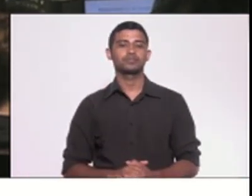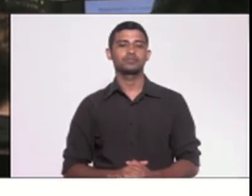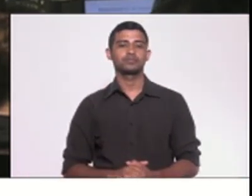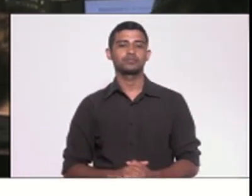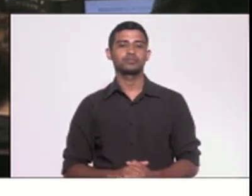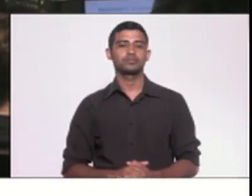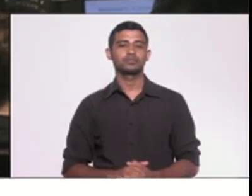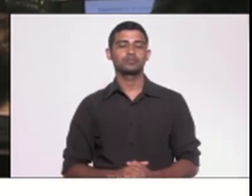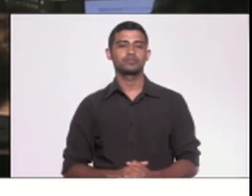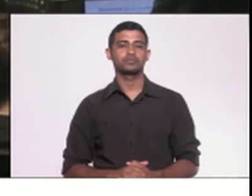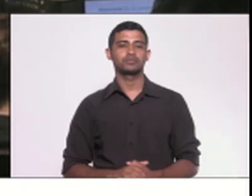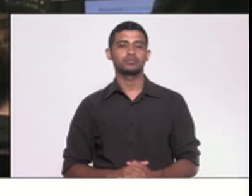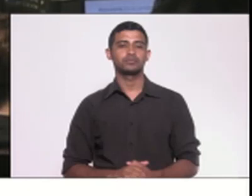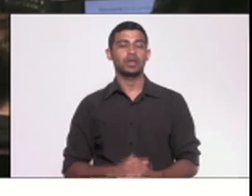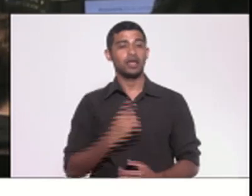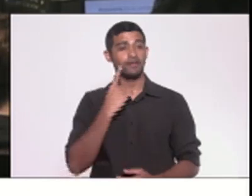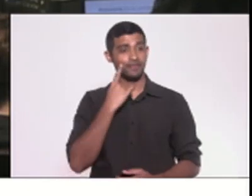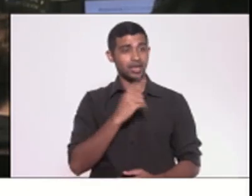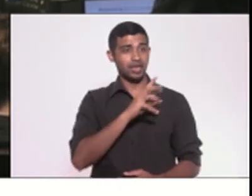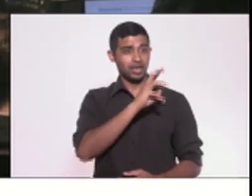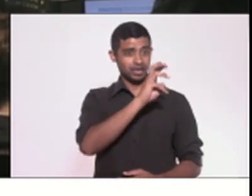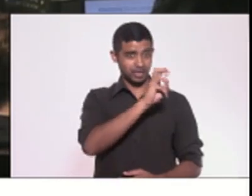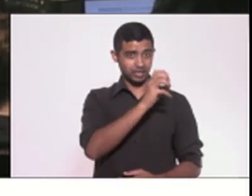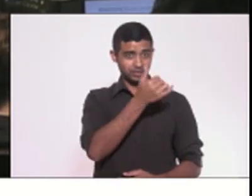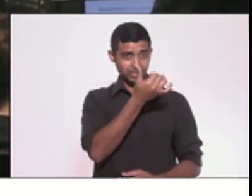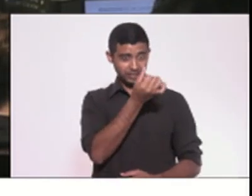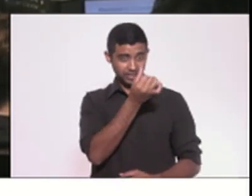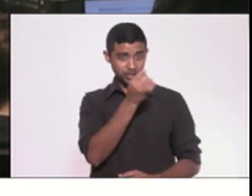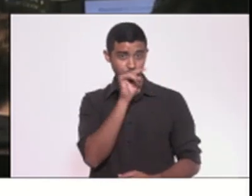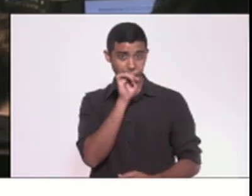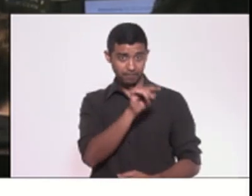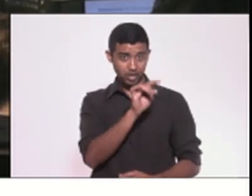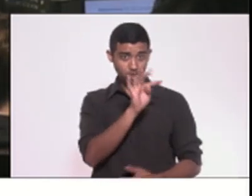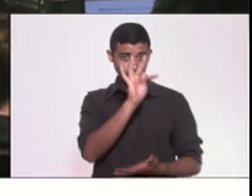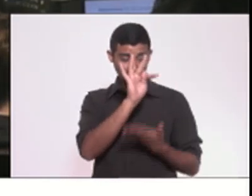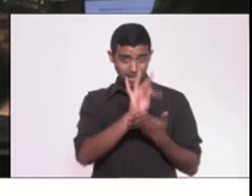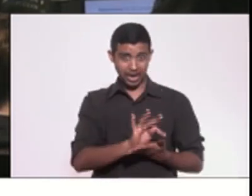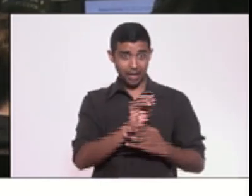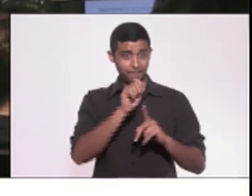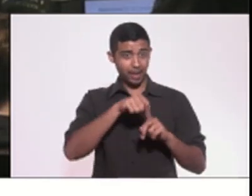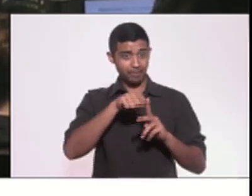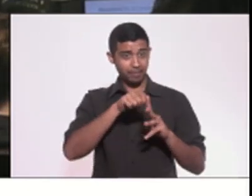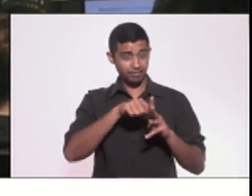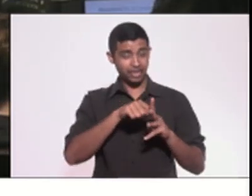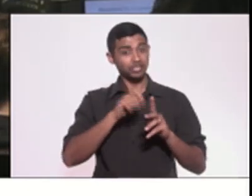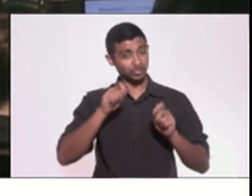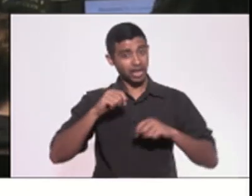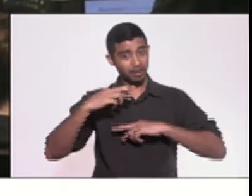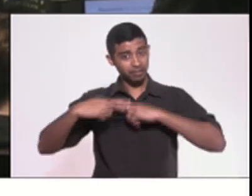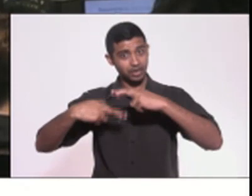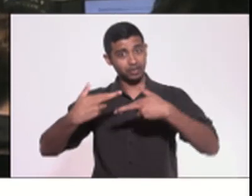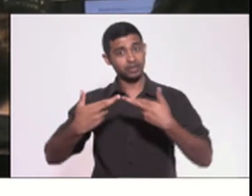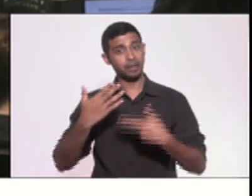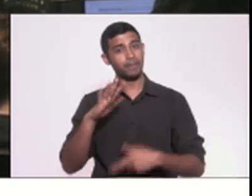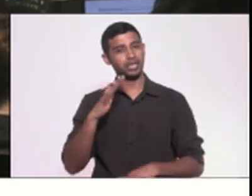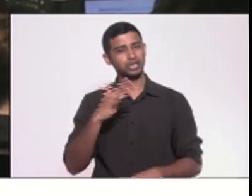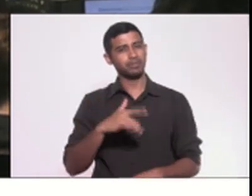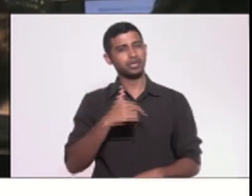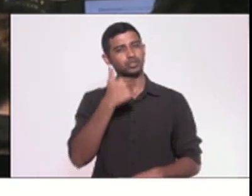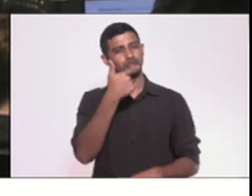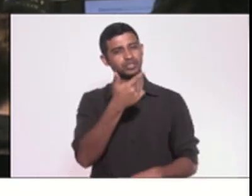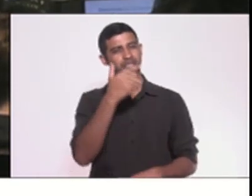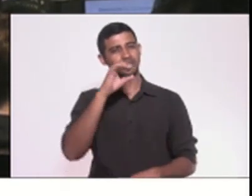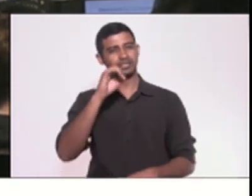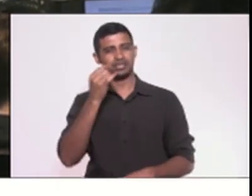desses 516 mil toneladas por mês são recicláveis, o que corresponde a 206.400